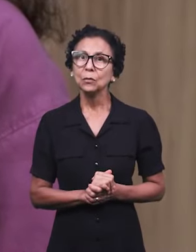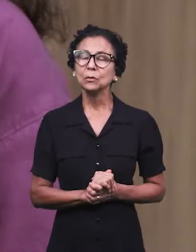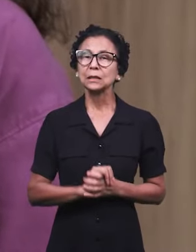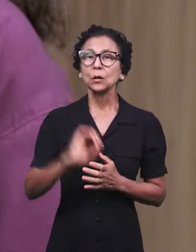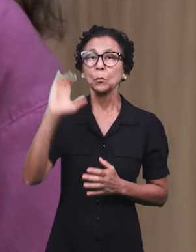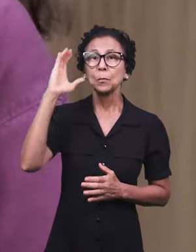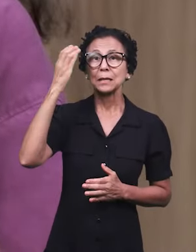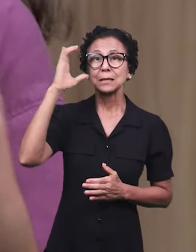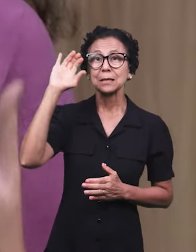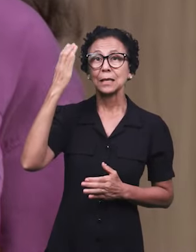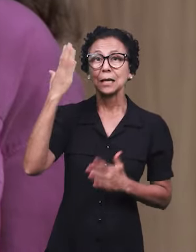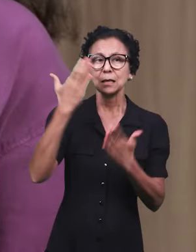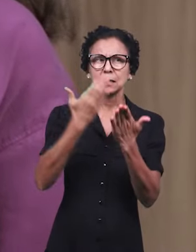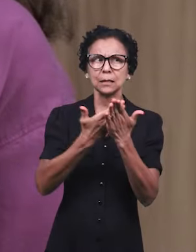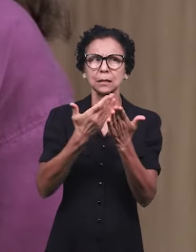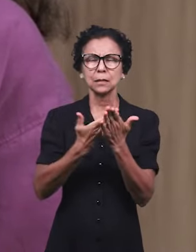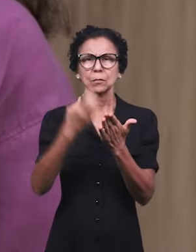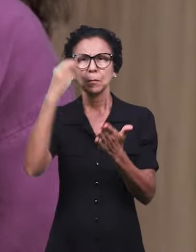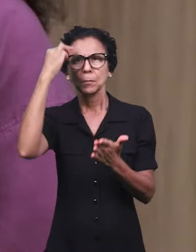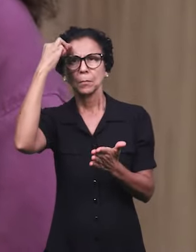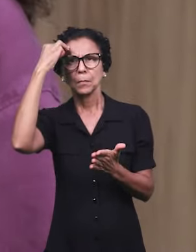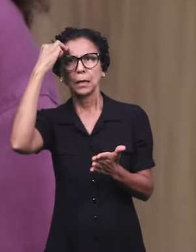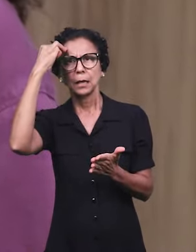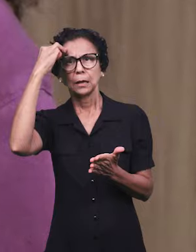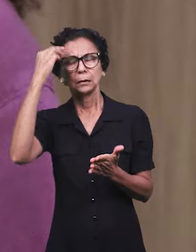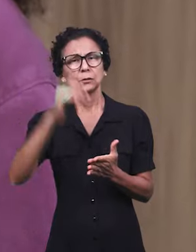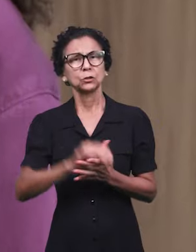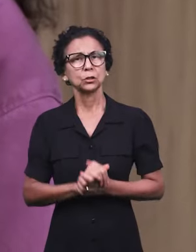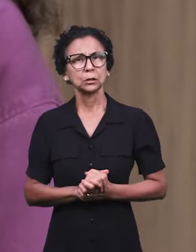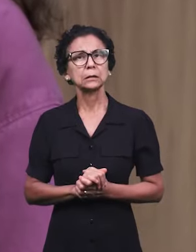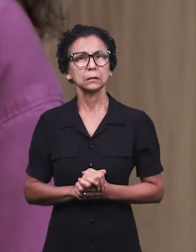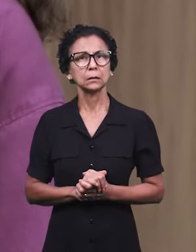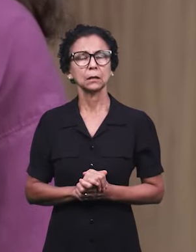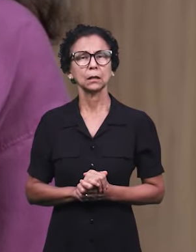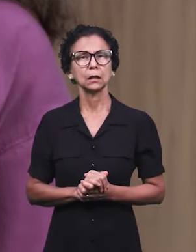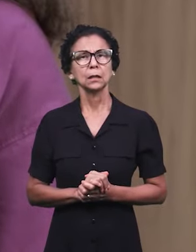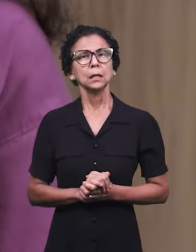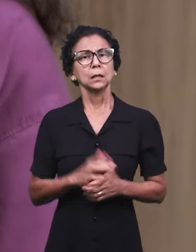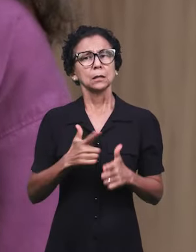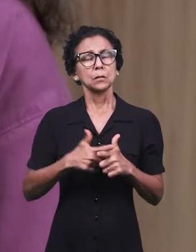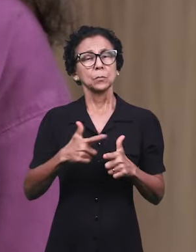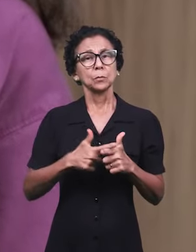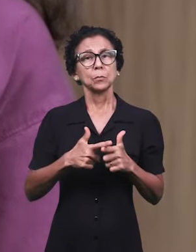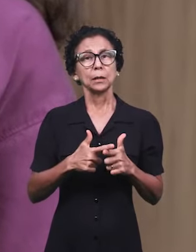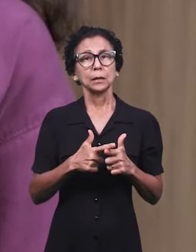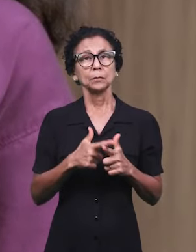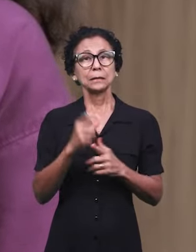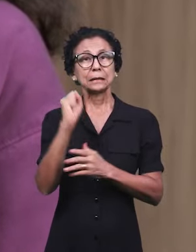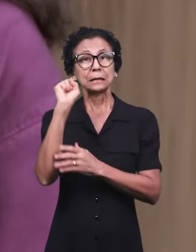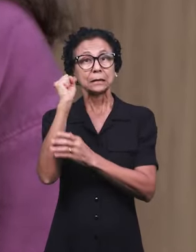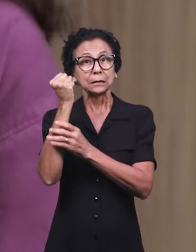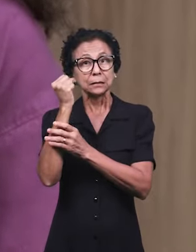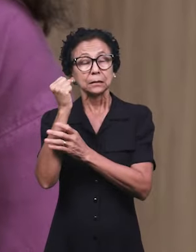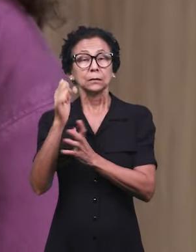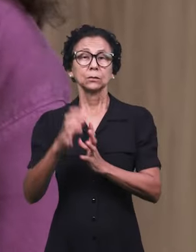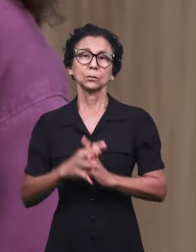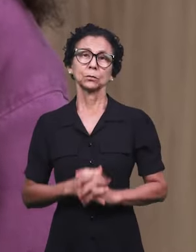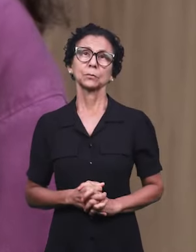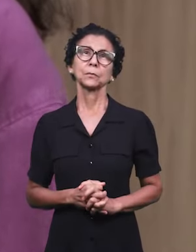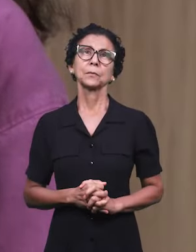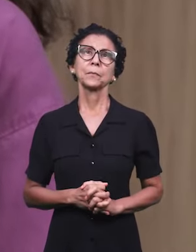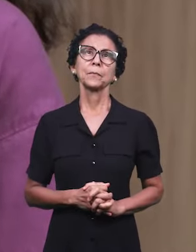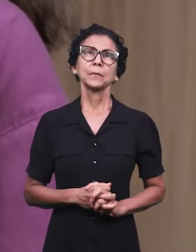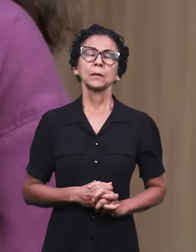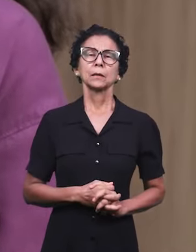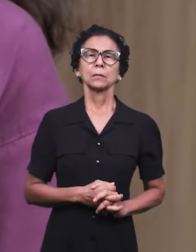que estuda isso, uma ciência que estuda a saúde mental, uma ciência séria, né, que trata problemas sérios e que melhora a vida das pessoas.